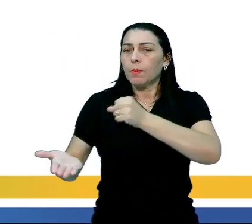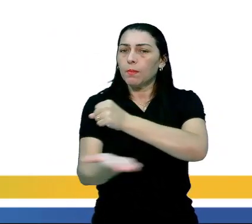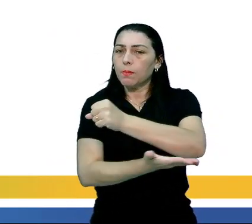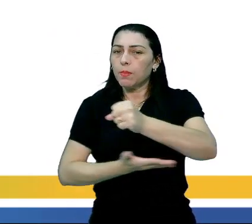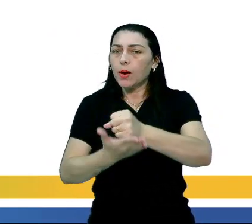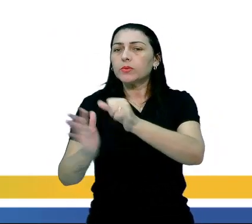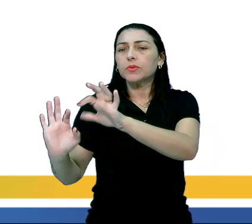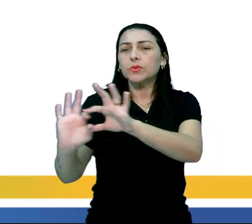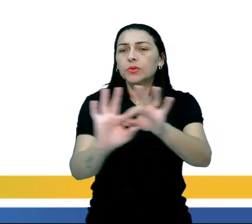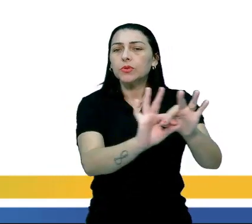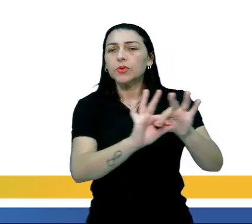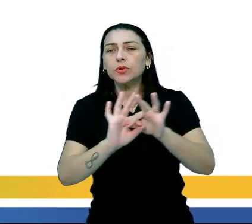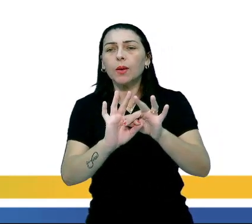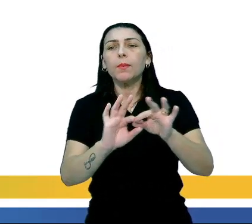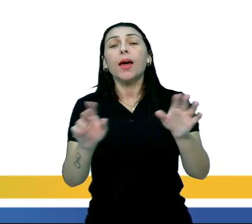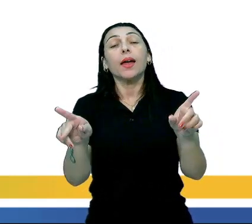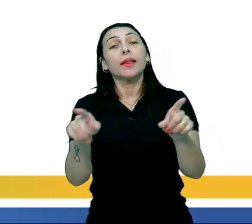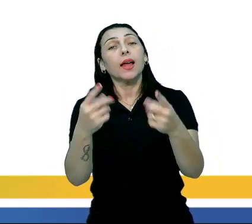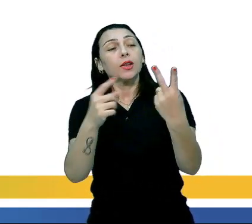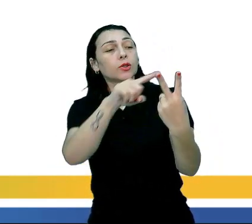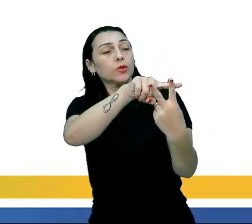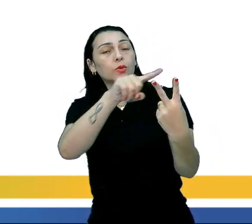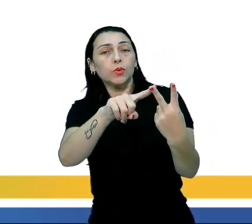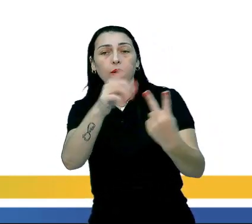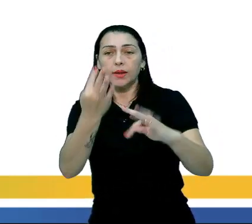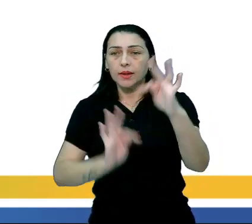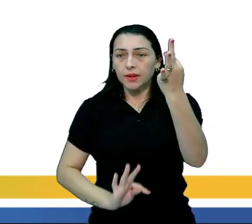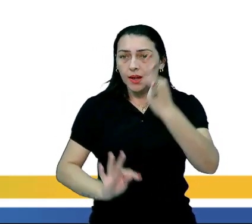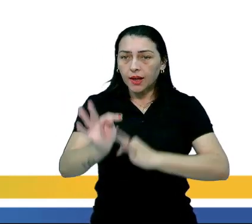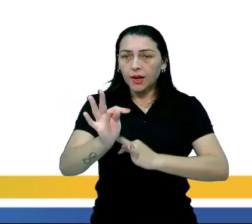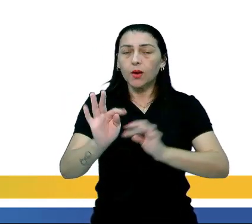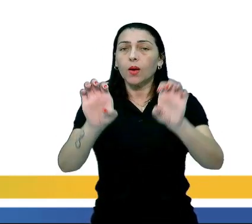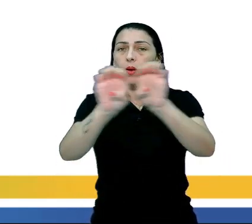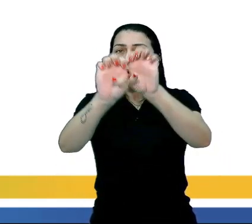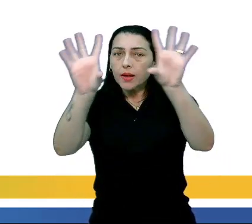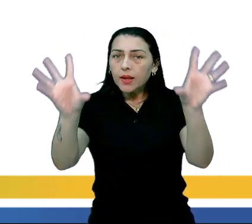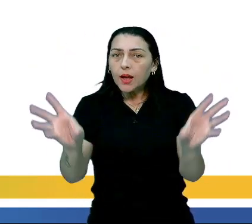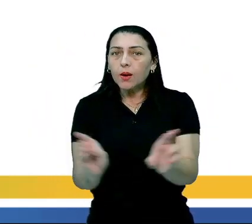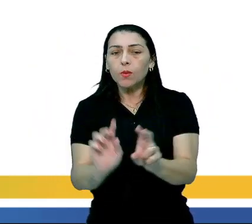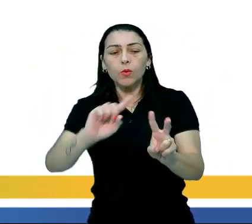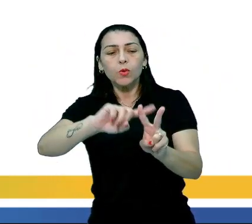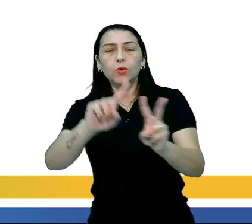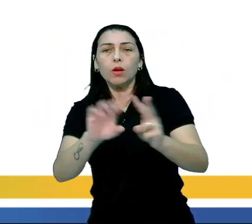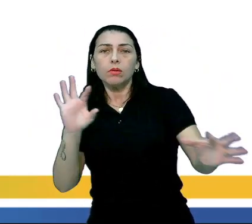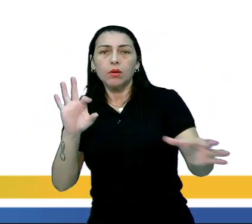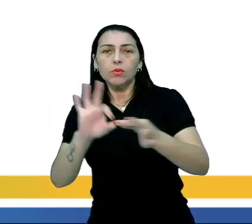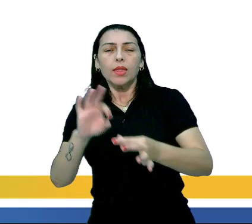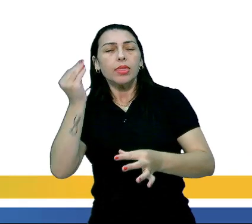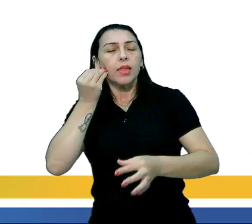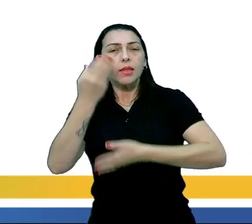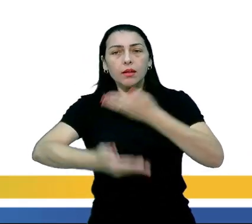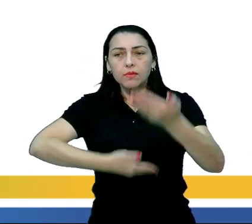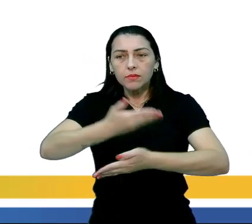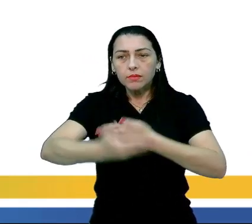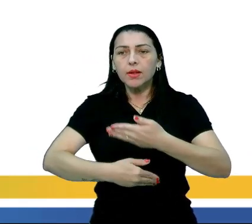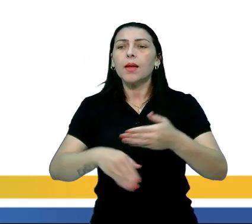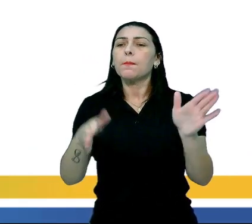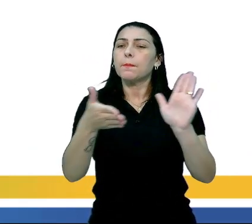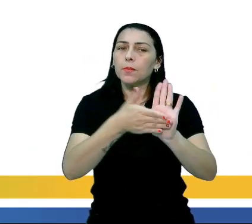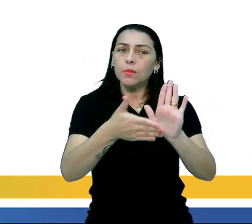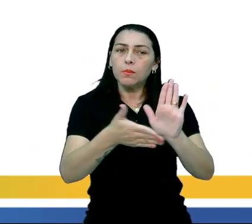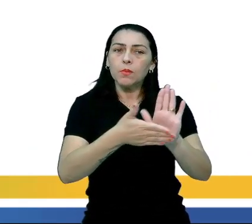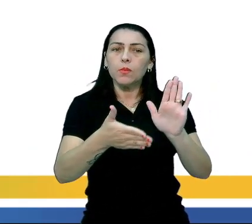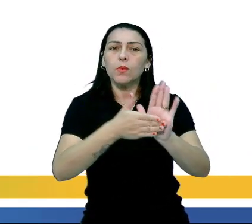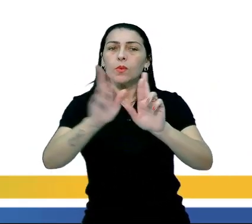texto tem como base a harmonização entre tecnologia e ecologia e